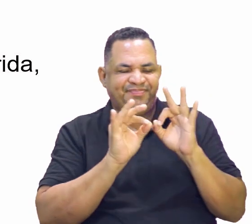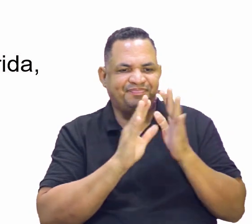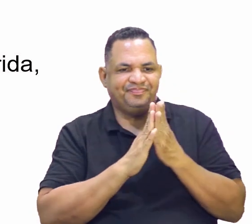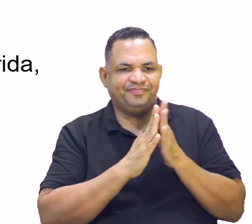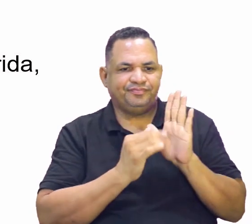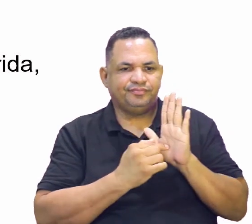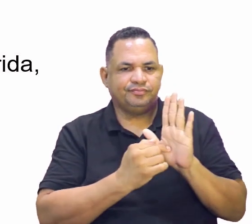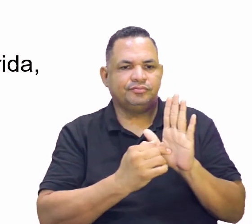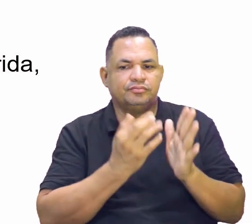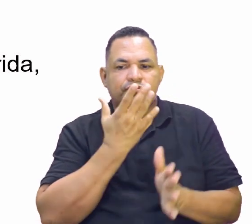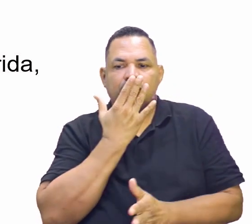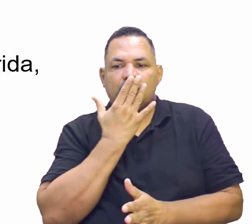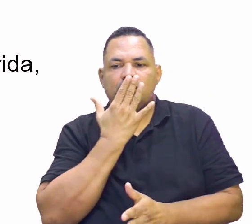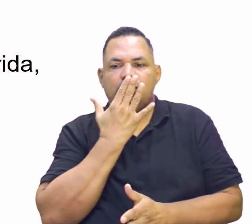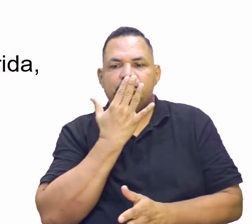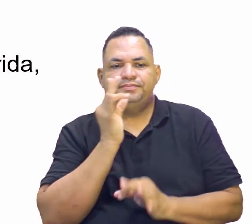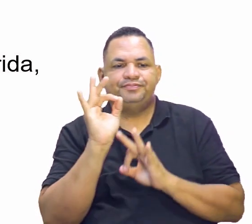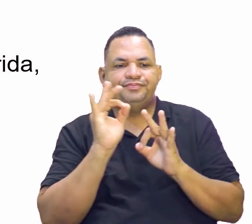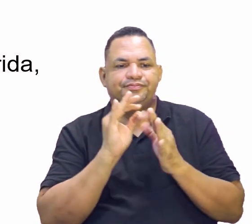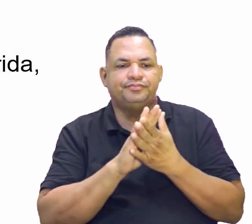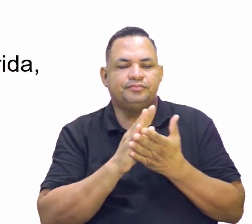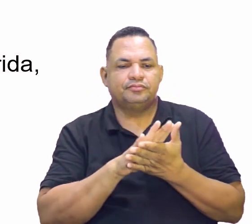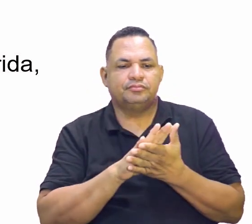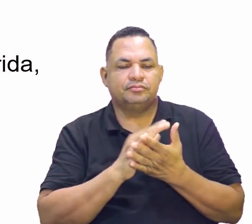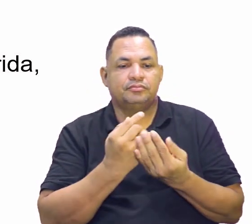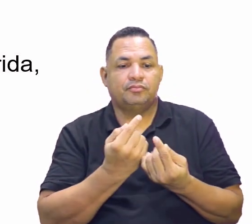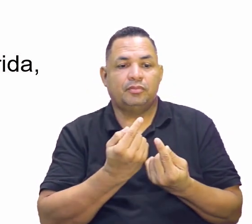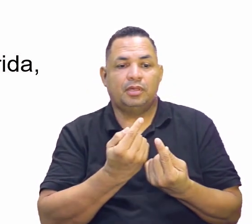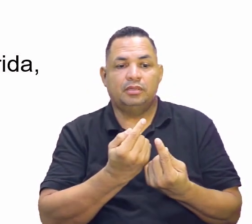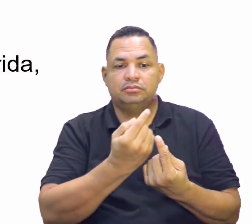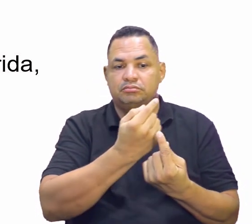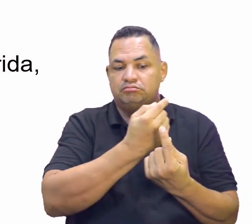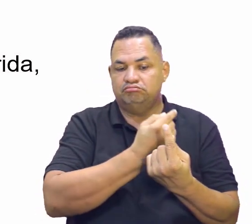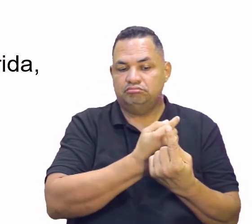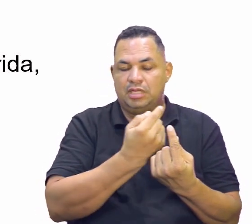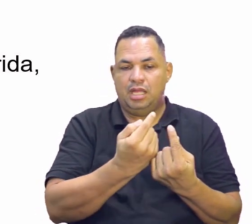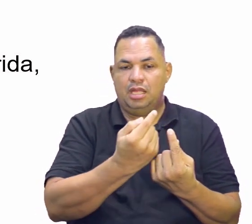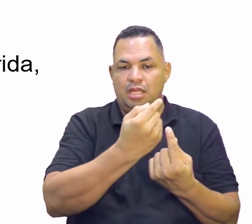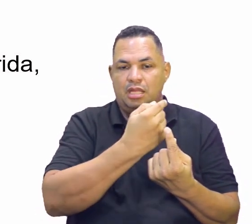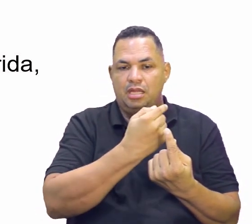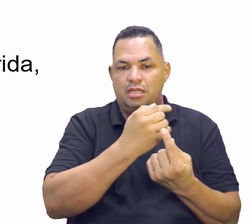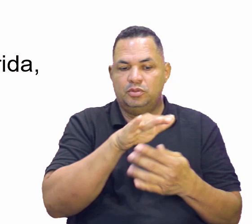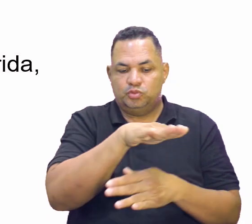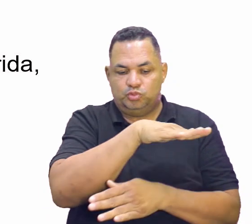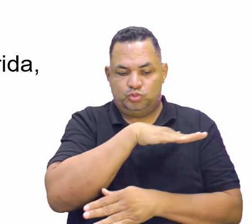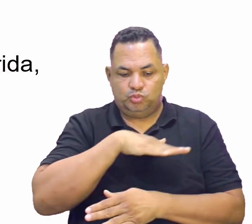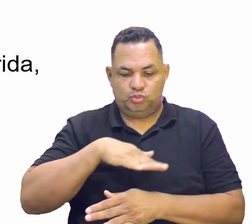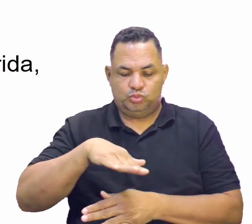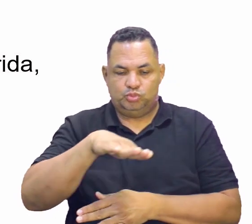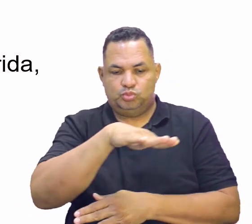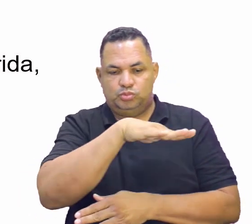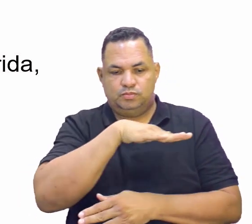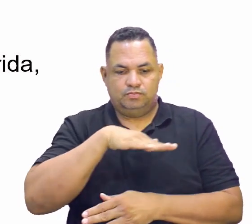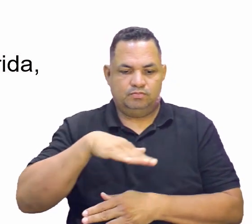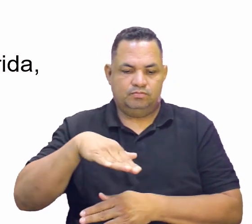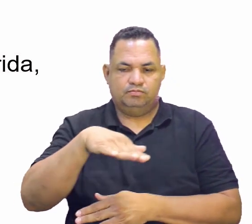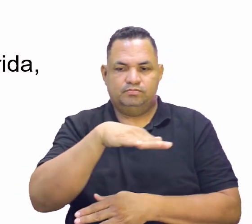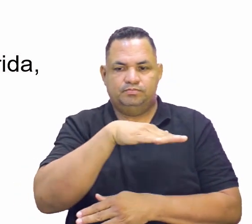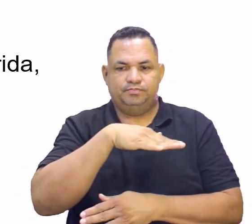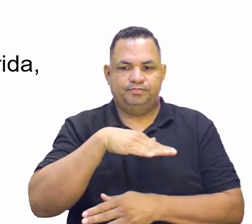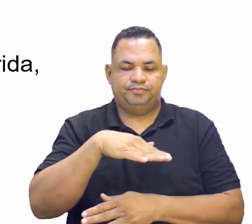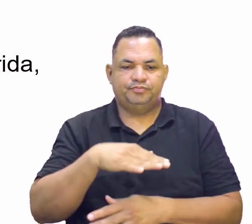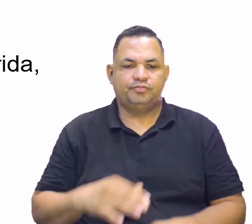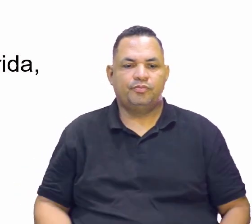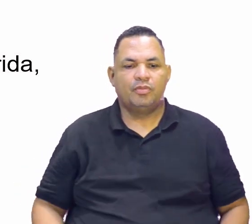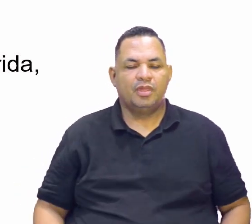forma colorida, sobreposto às superfícies planas. Então, Ok?